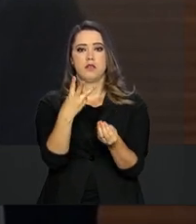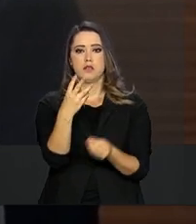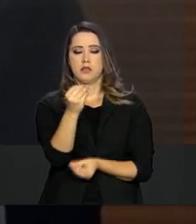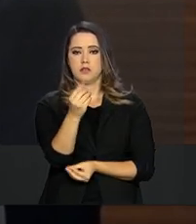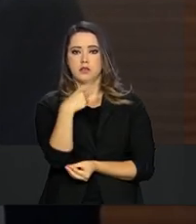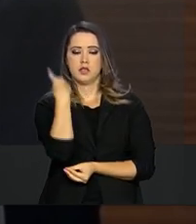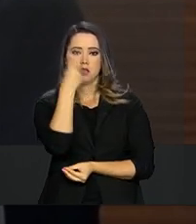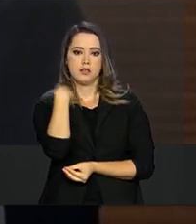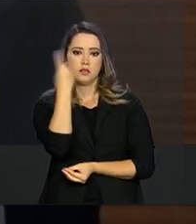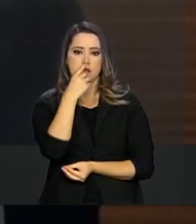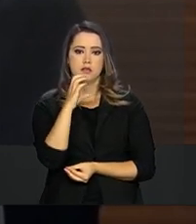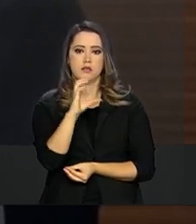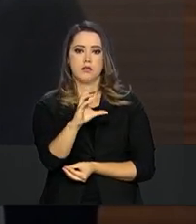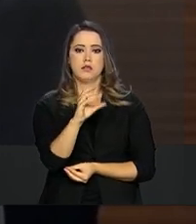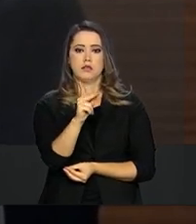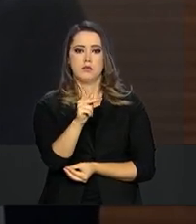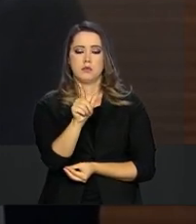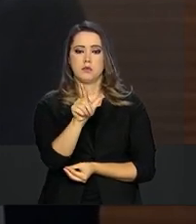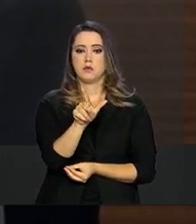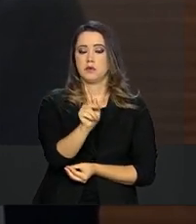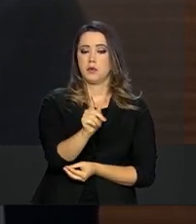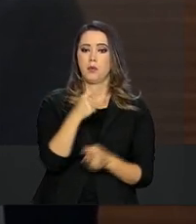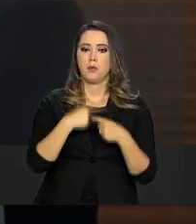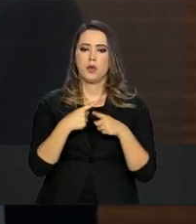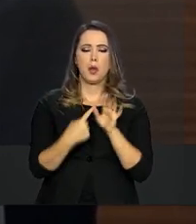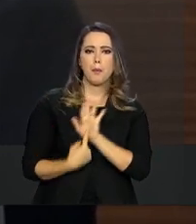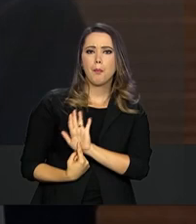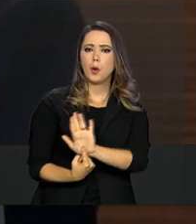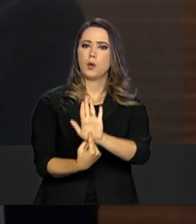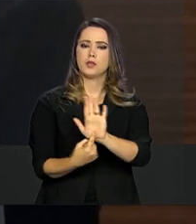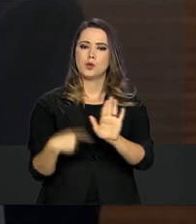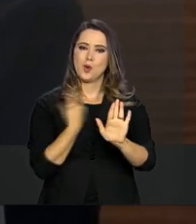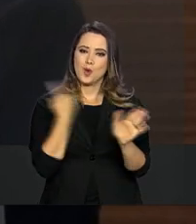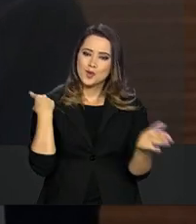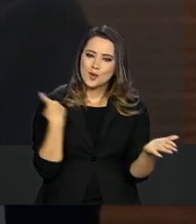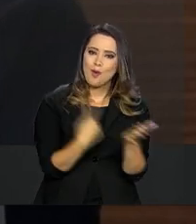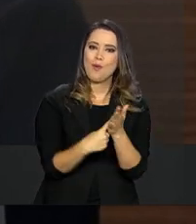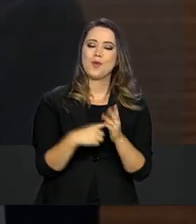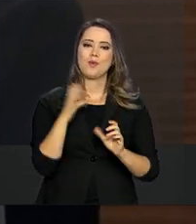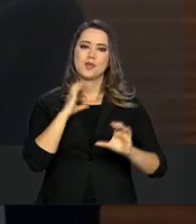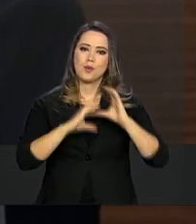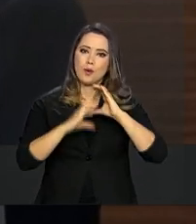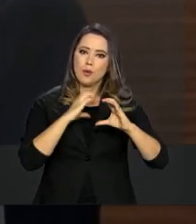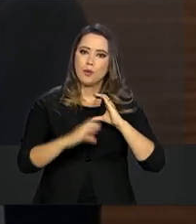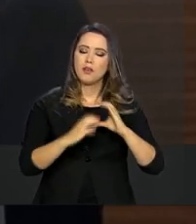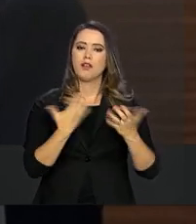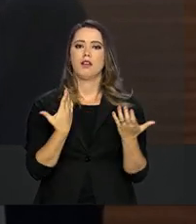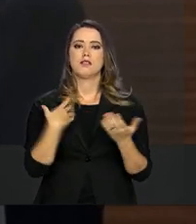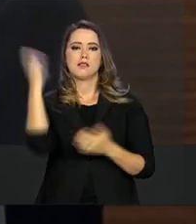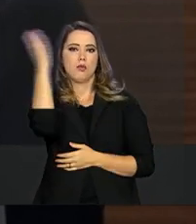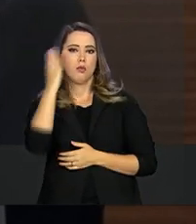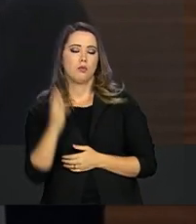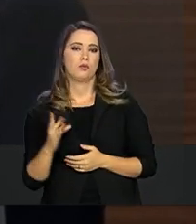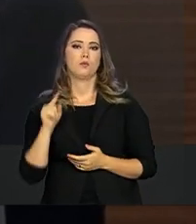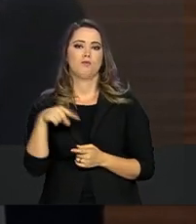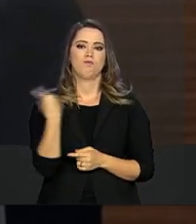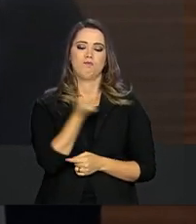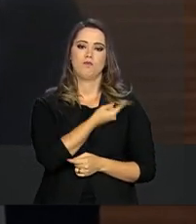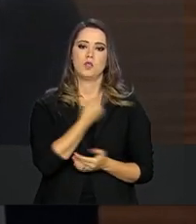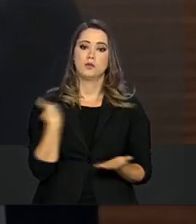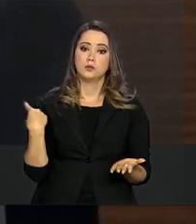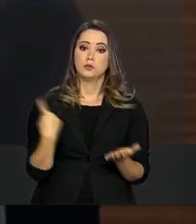para a cplp porque o vídeo dá uma mostra do nosso compromisso com a comunicação pública no brasil e do nosso